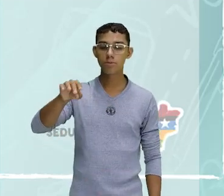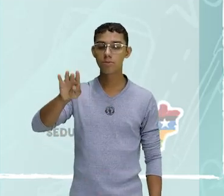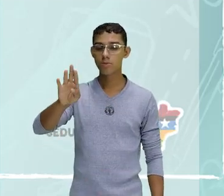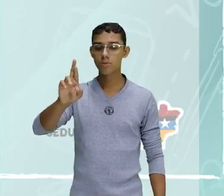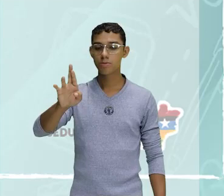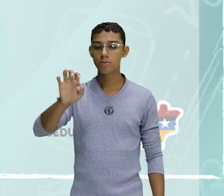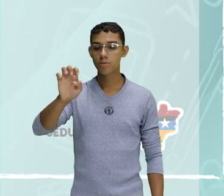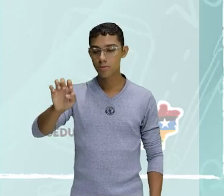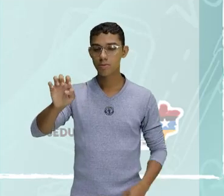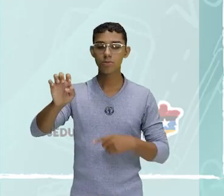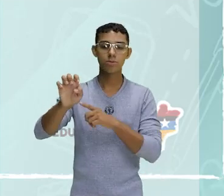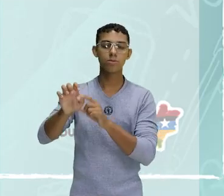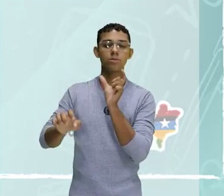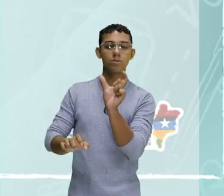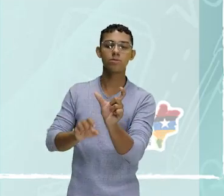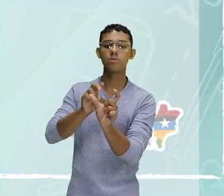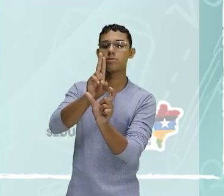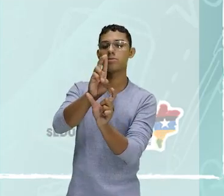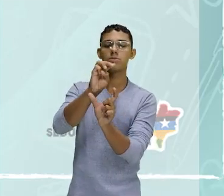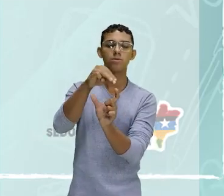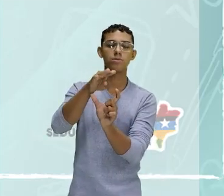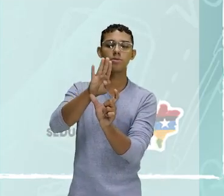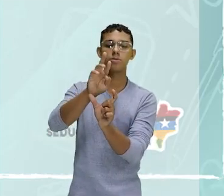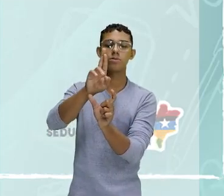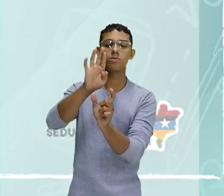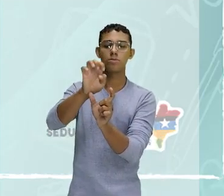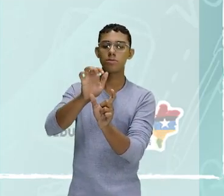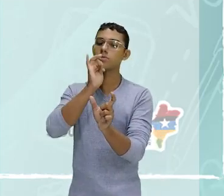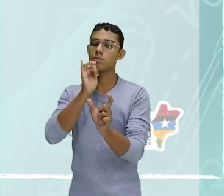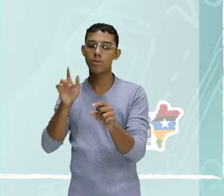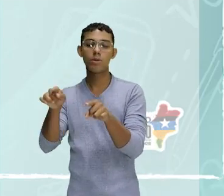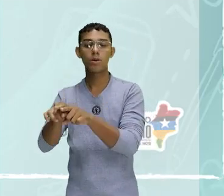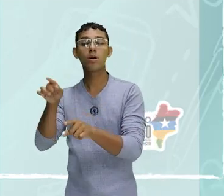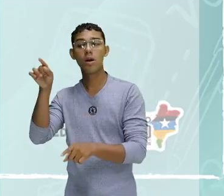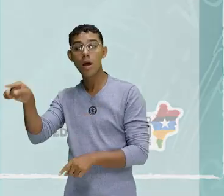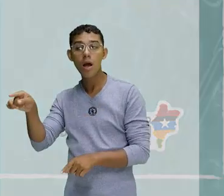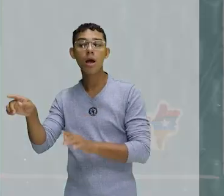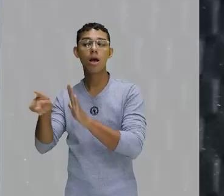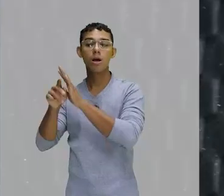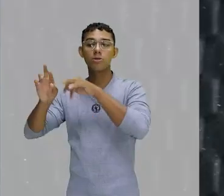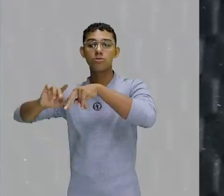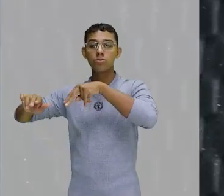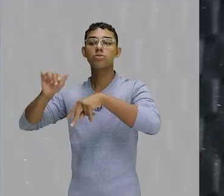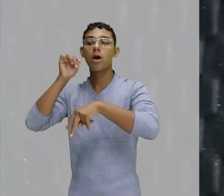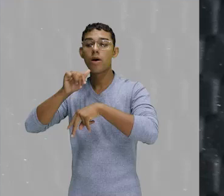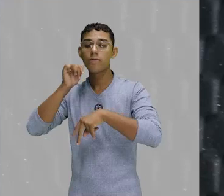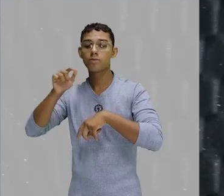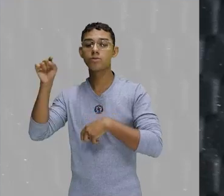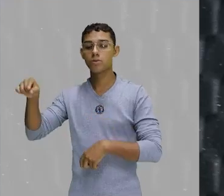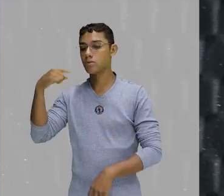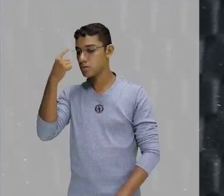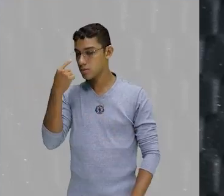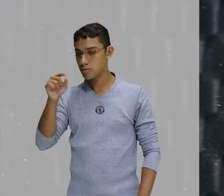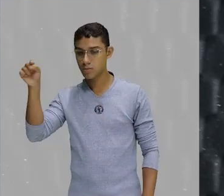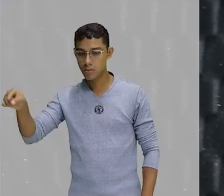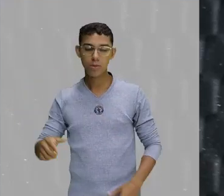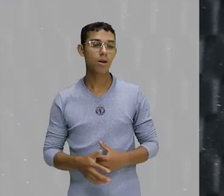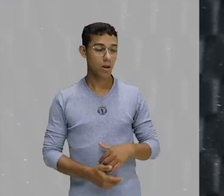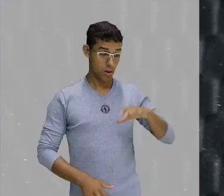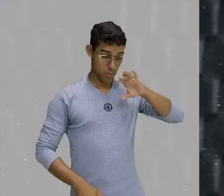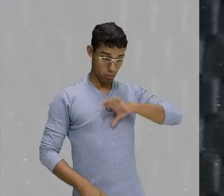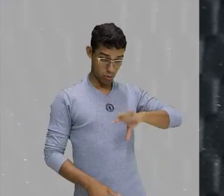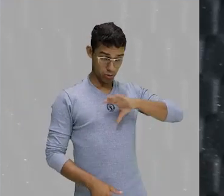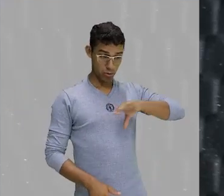umbre, U-M-B-R-E, que são femininas em espanhol, tá? Então, são palavras que no português são